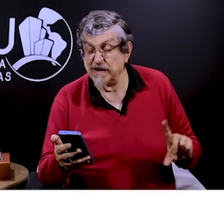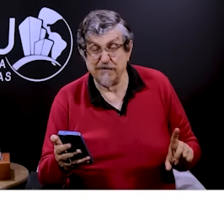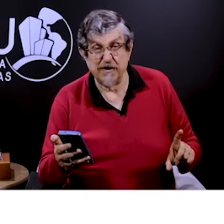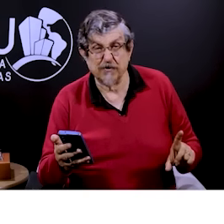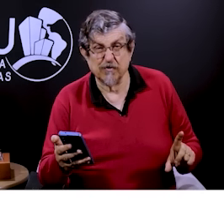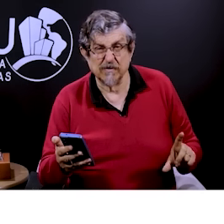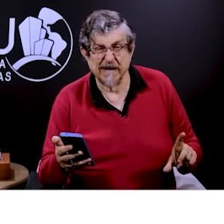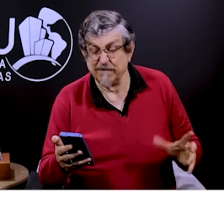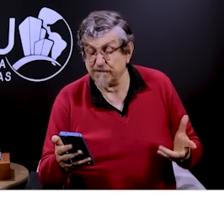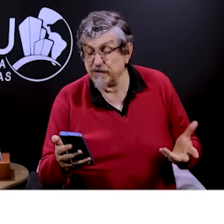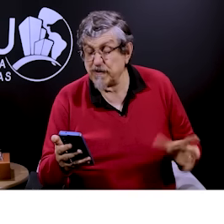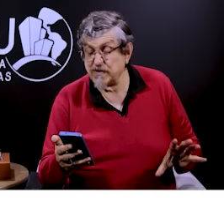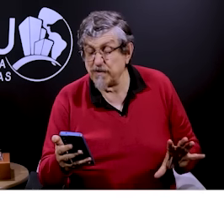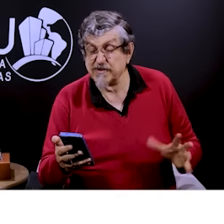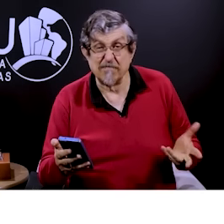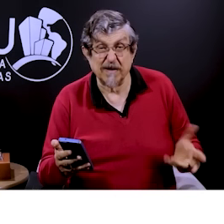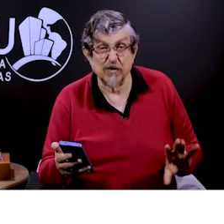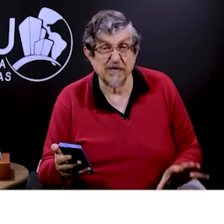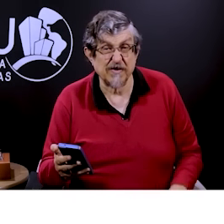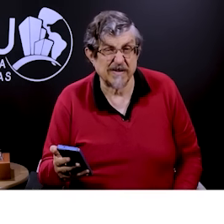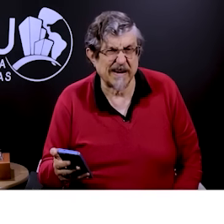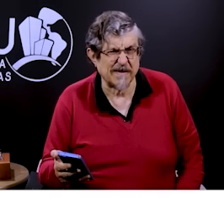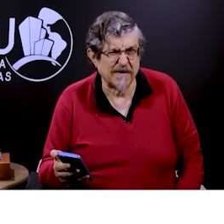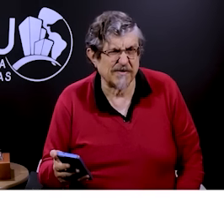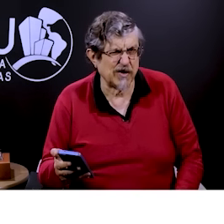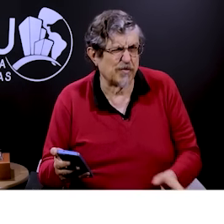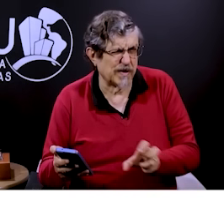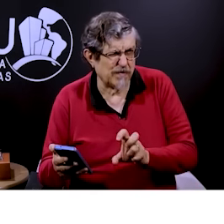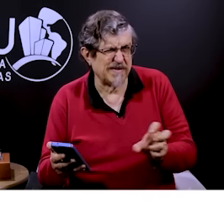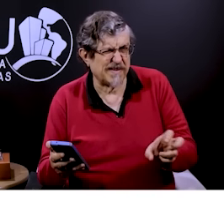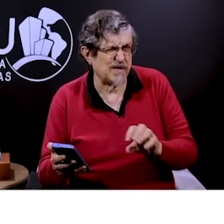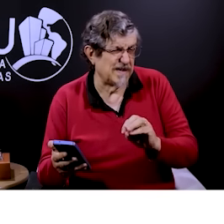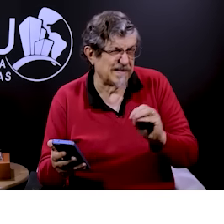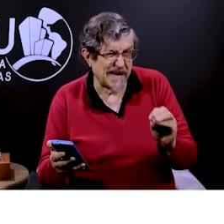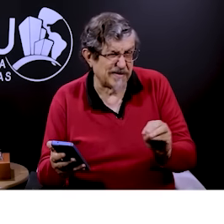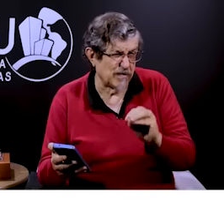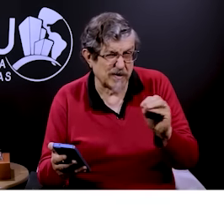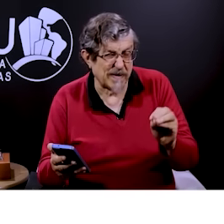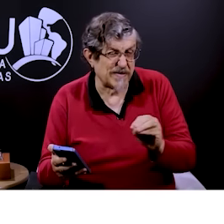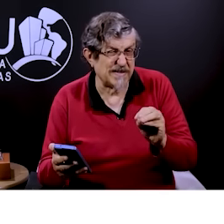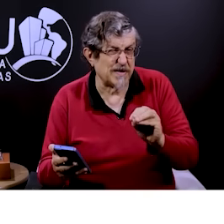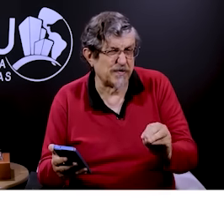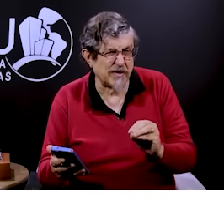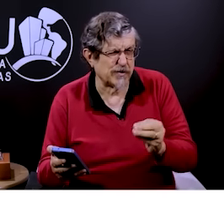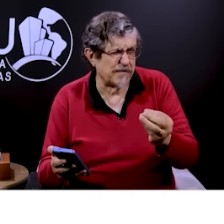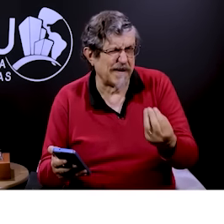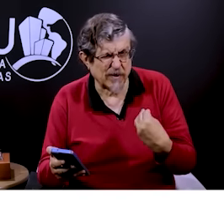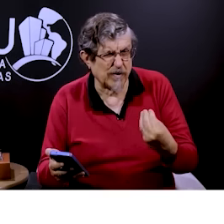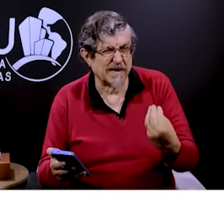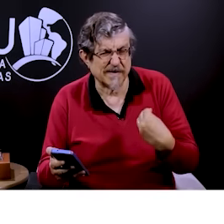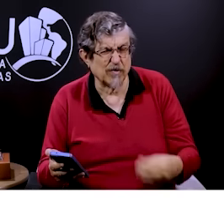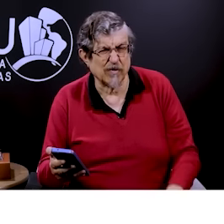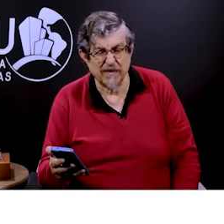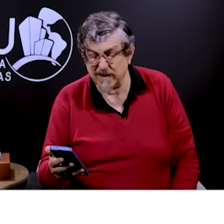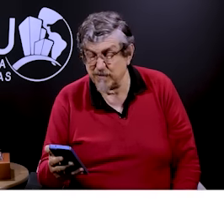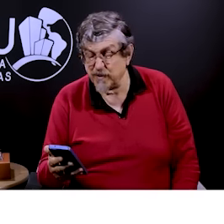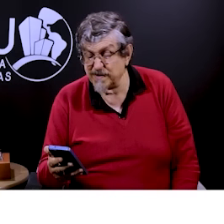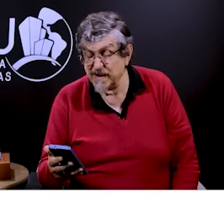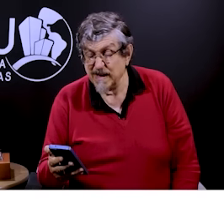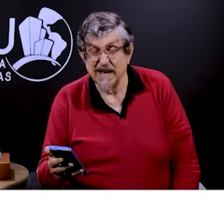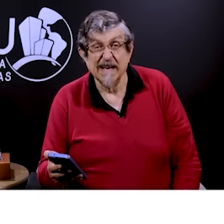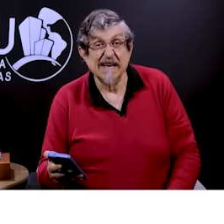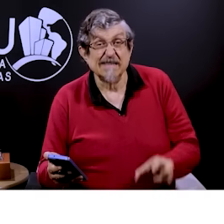de Levítico né especialmente capítulos 23 a 25 porque o 26 27 é uma espécie de desfecho que faz a conexão com o que